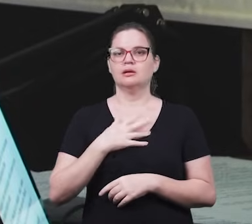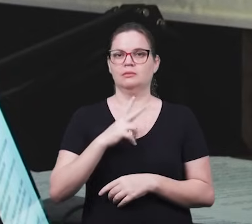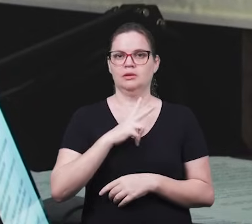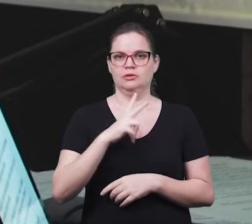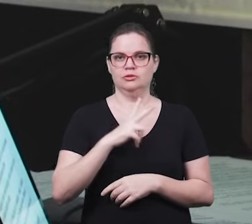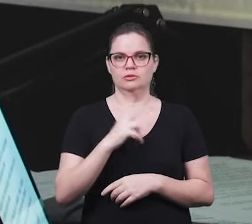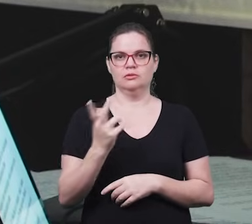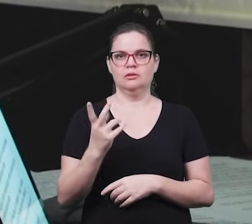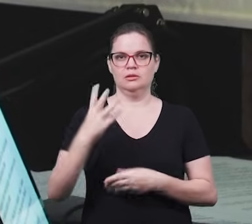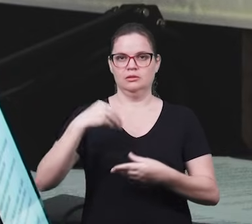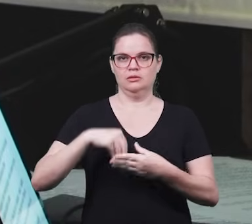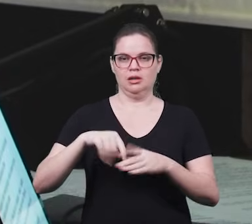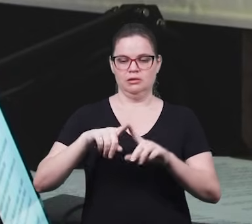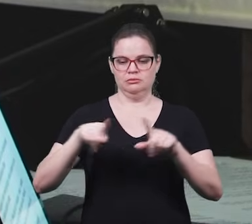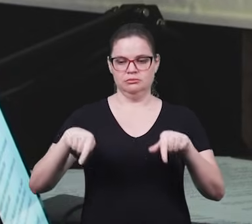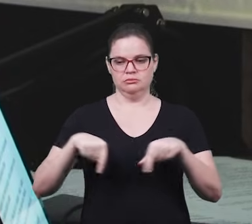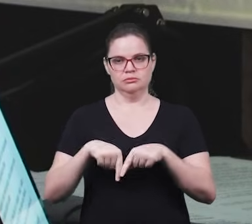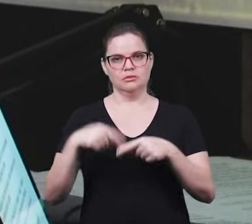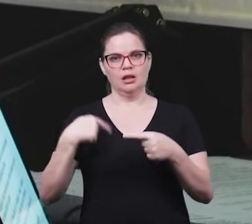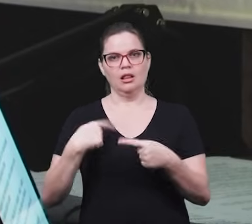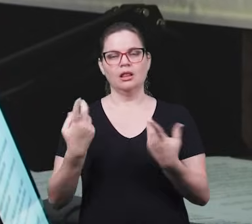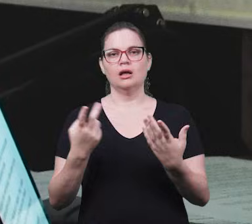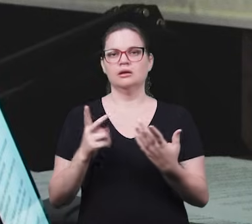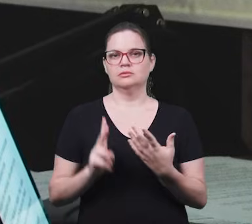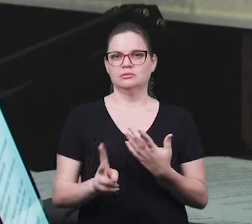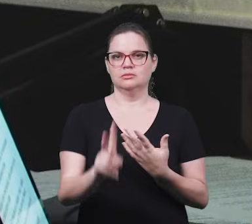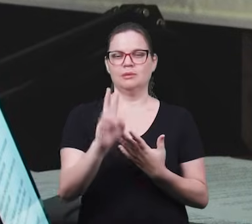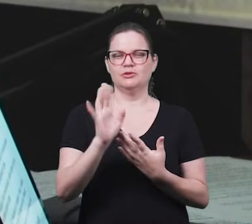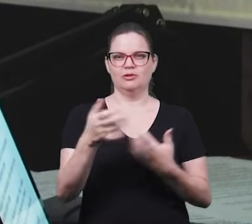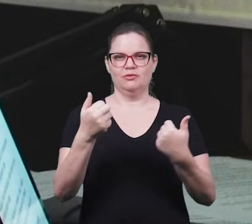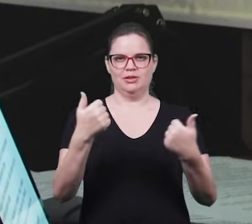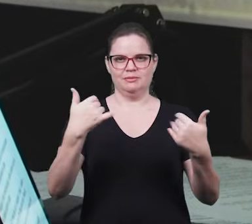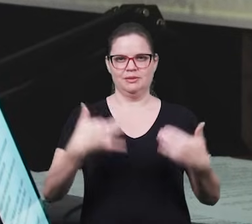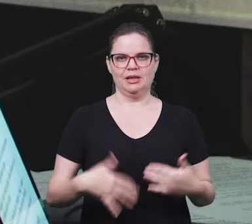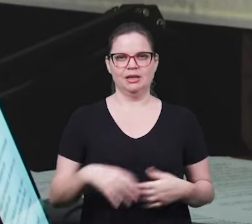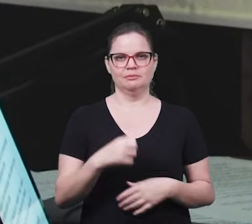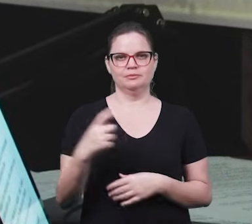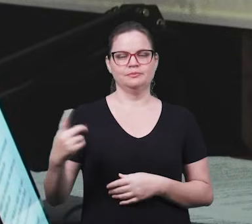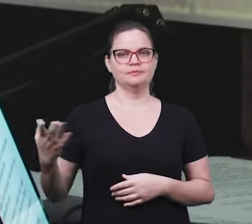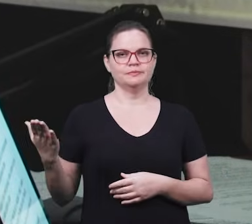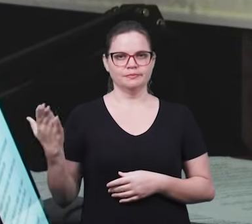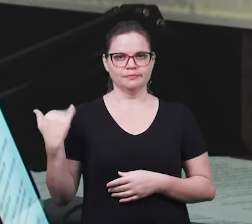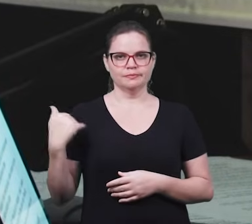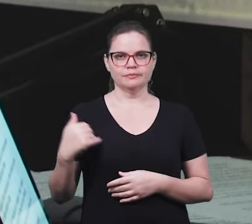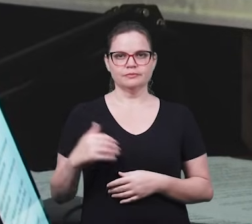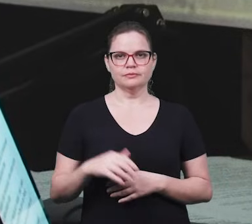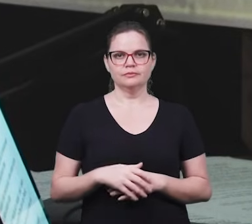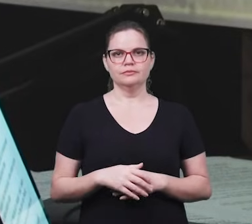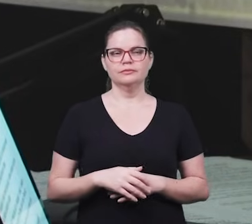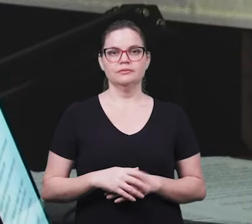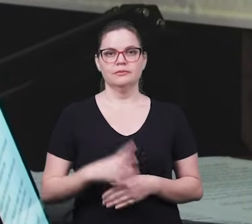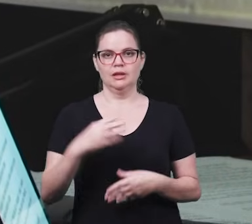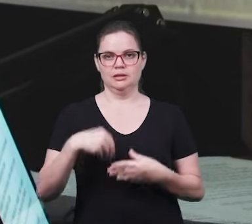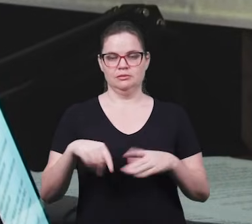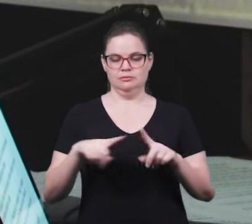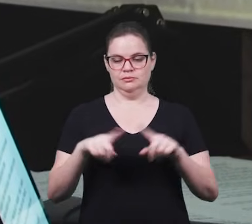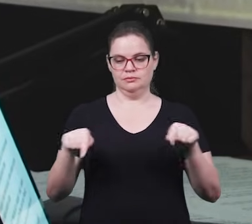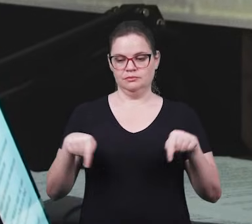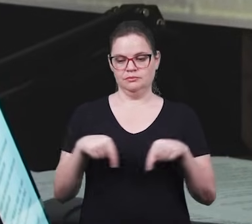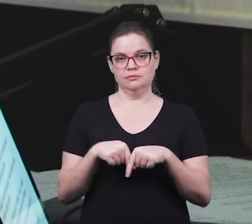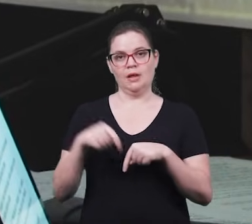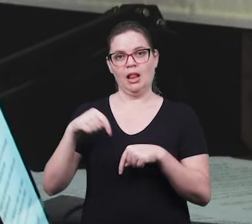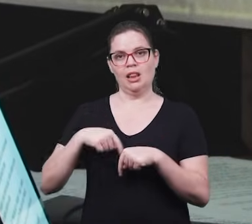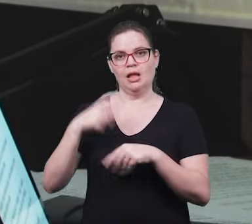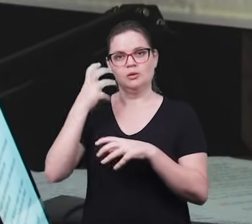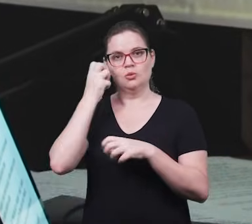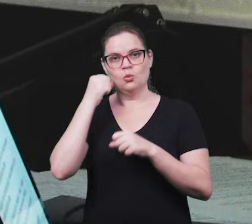Onde nós podemos, dentro do nosso lar, seguindo o que já foi falado em outros episódios, ali dentro do nosso quarto, né,